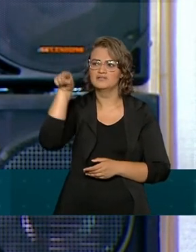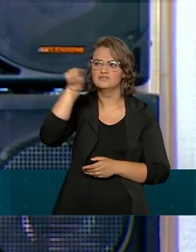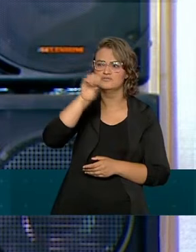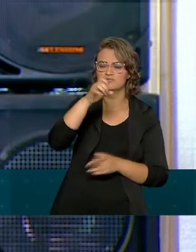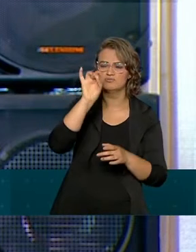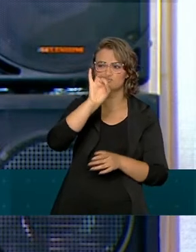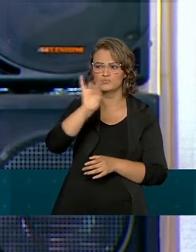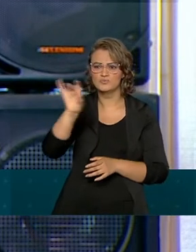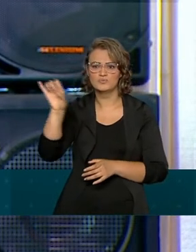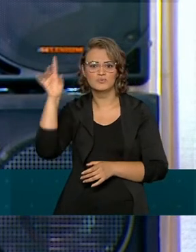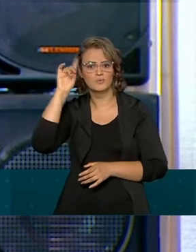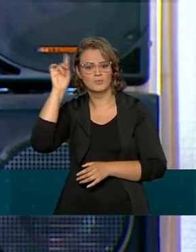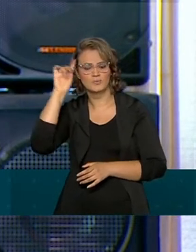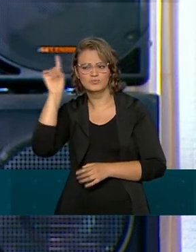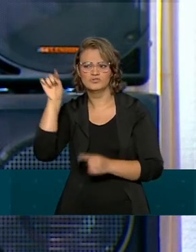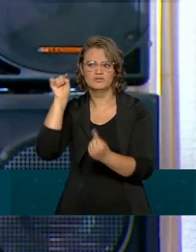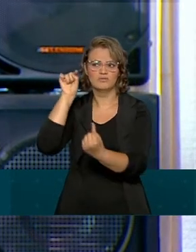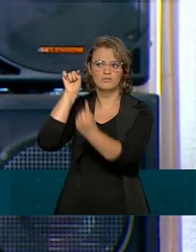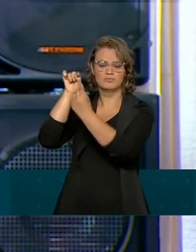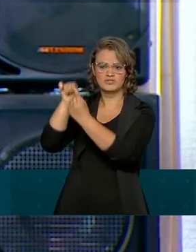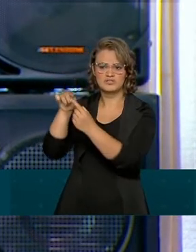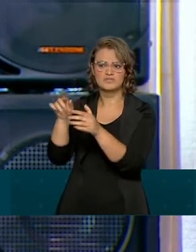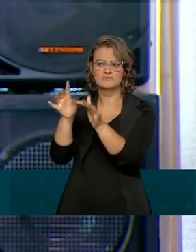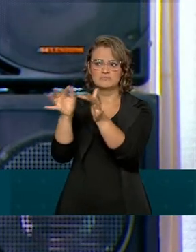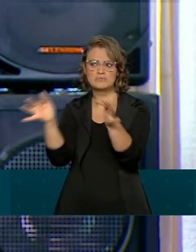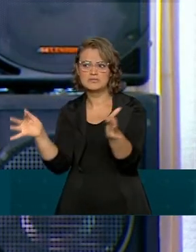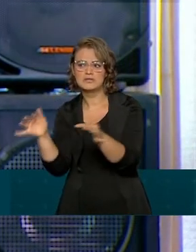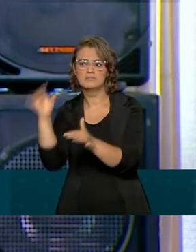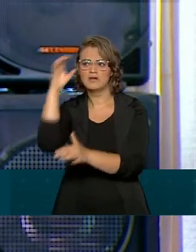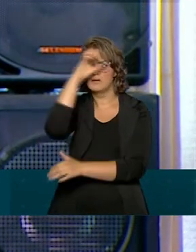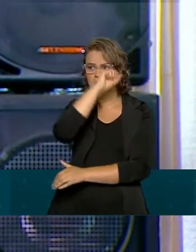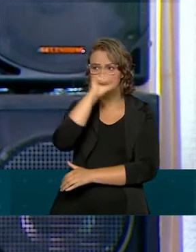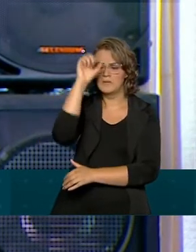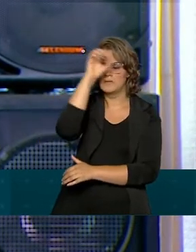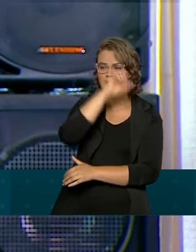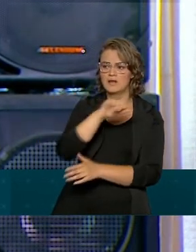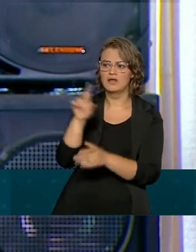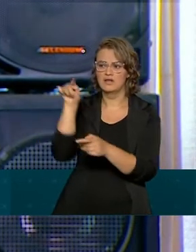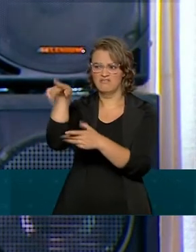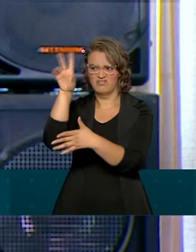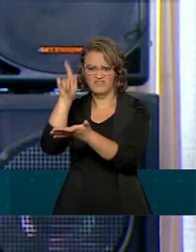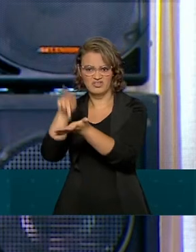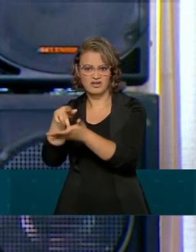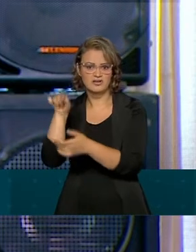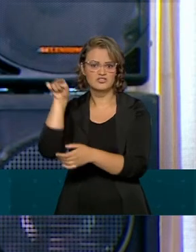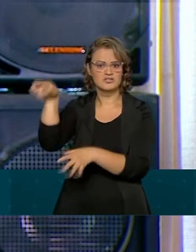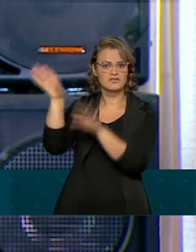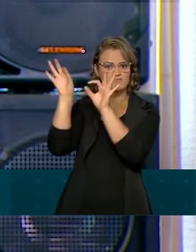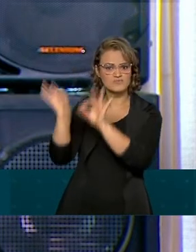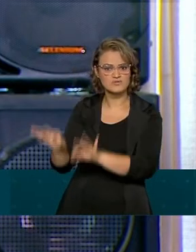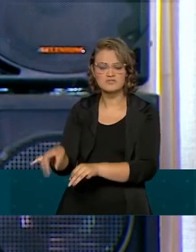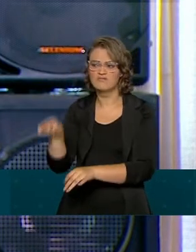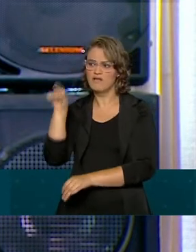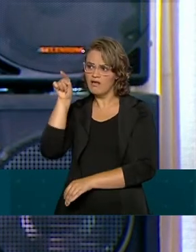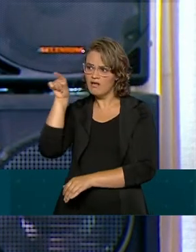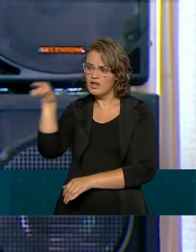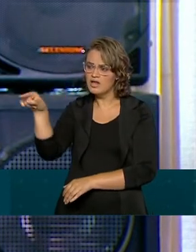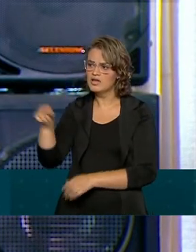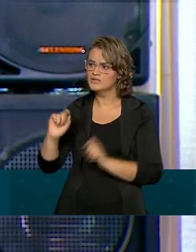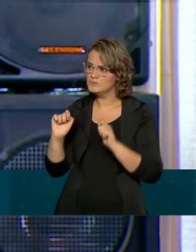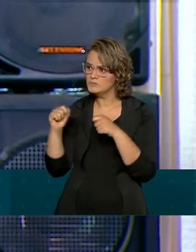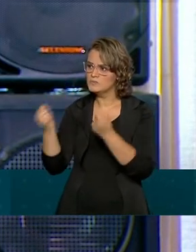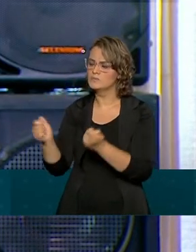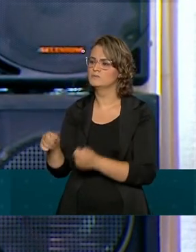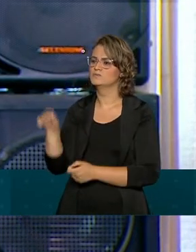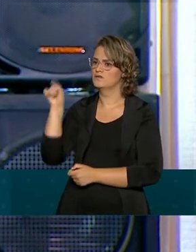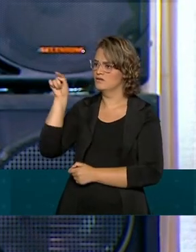curtindo na objetividade na simplicidade na verdade na justiça na